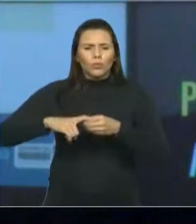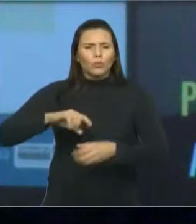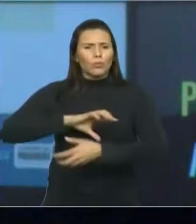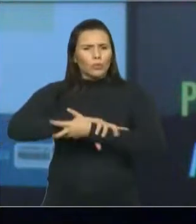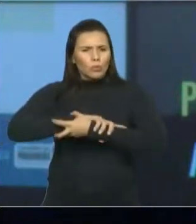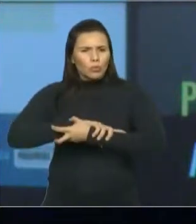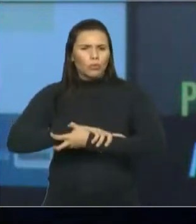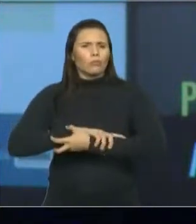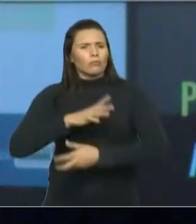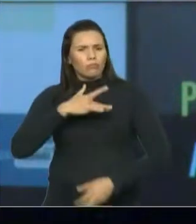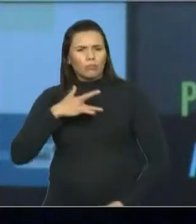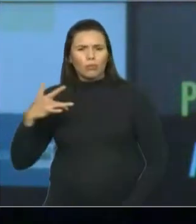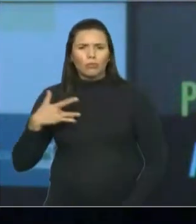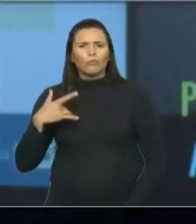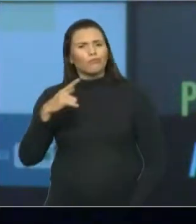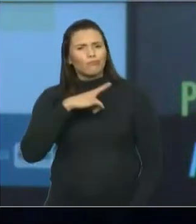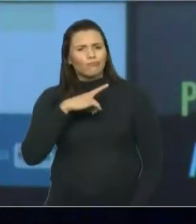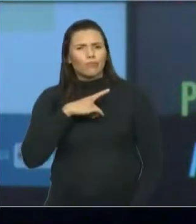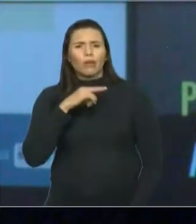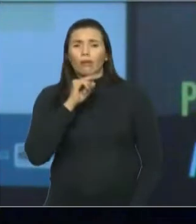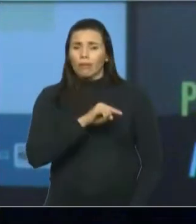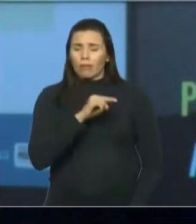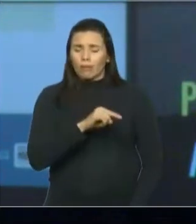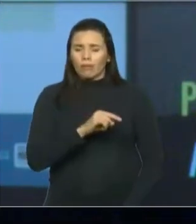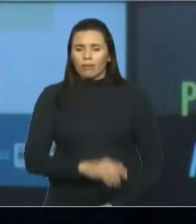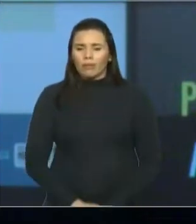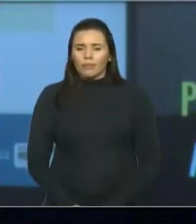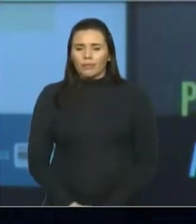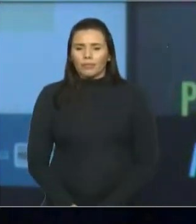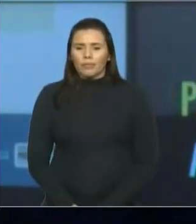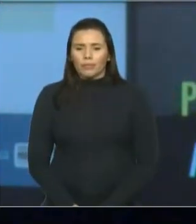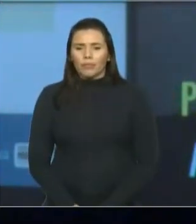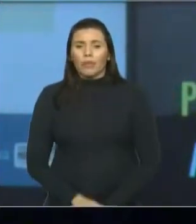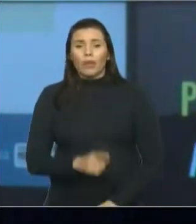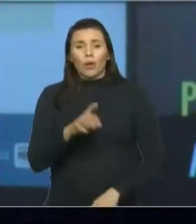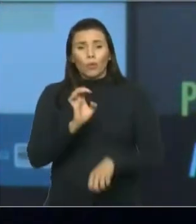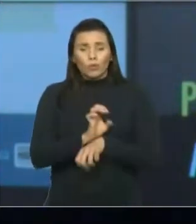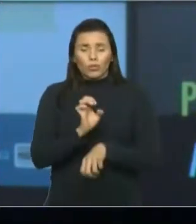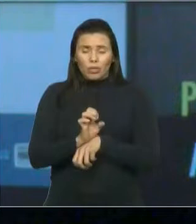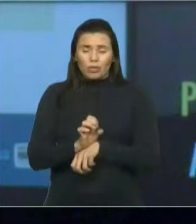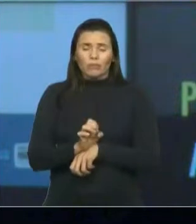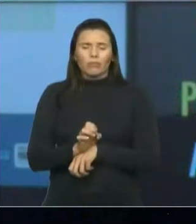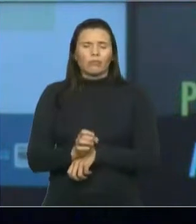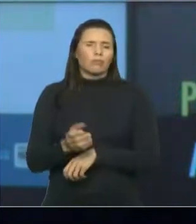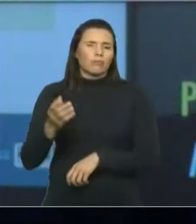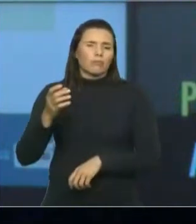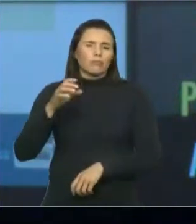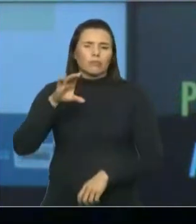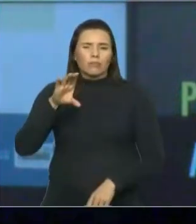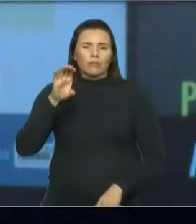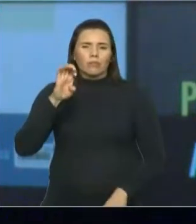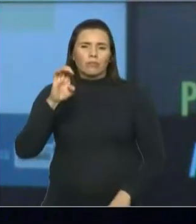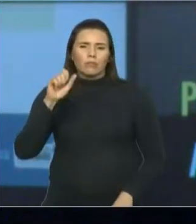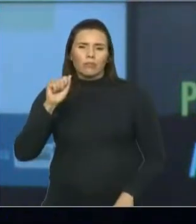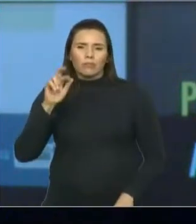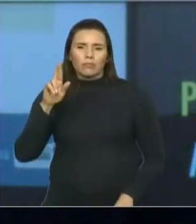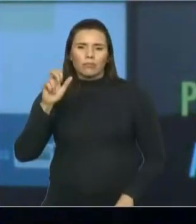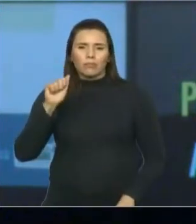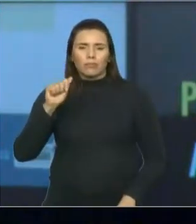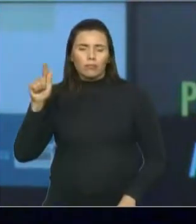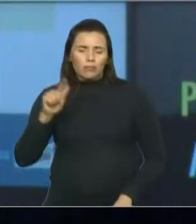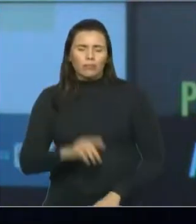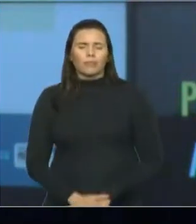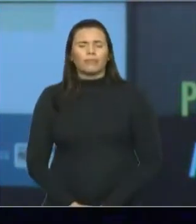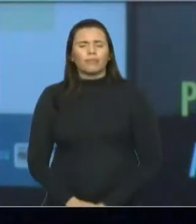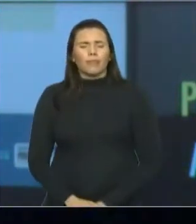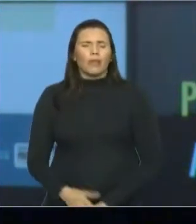Zito. Mas o estado do Ceará, até 2007, ele tinha um modelo muito